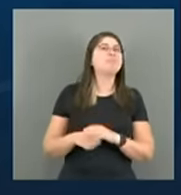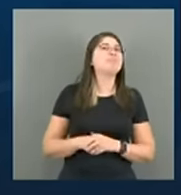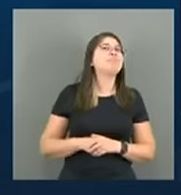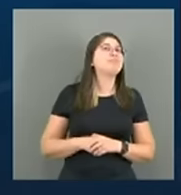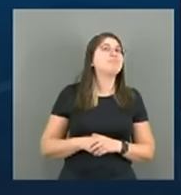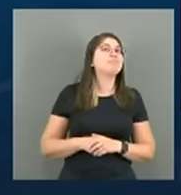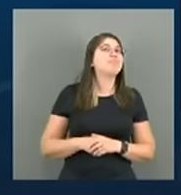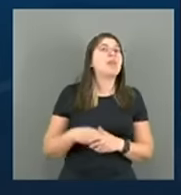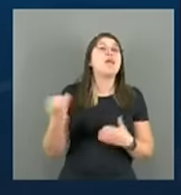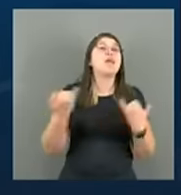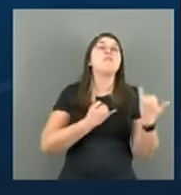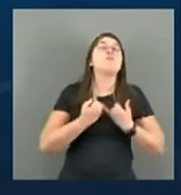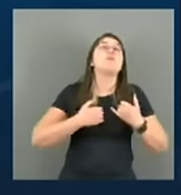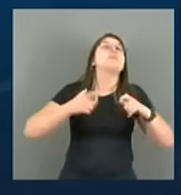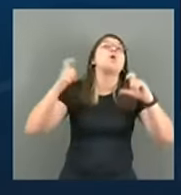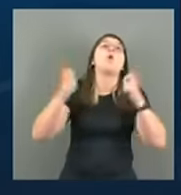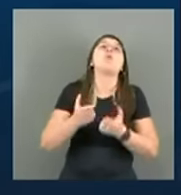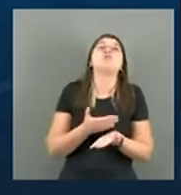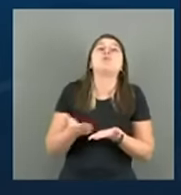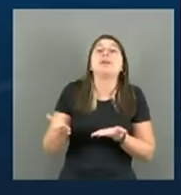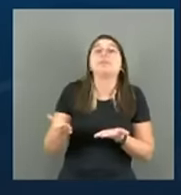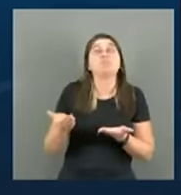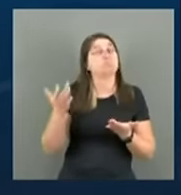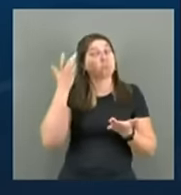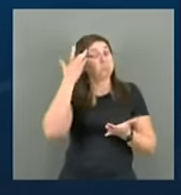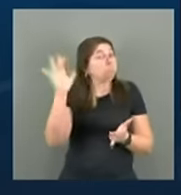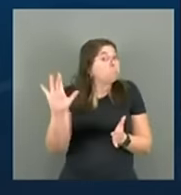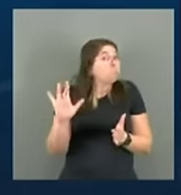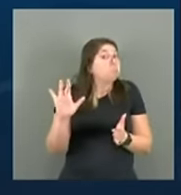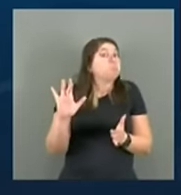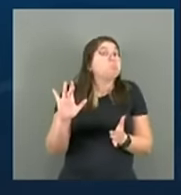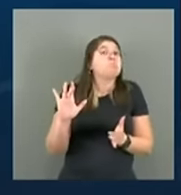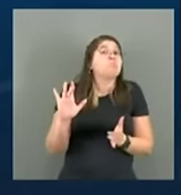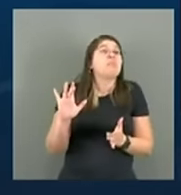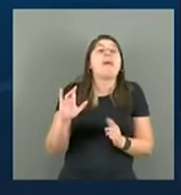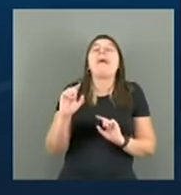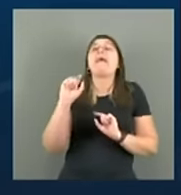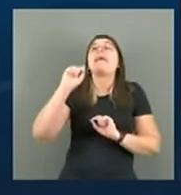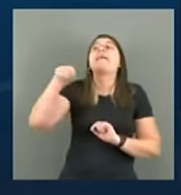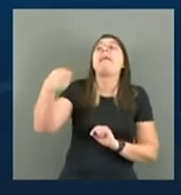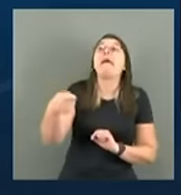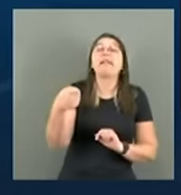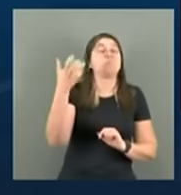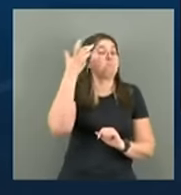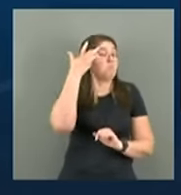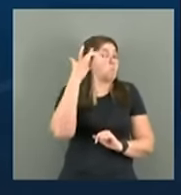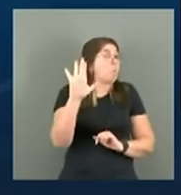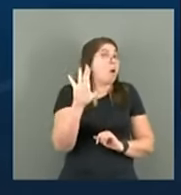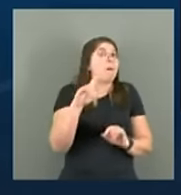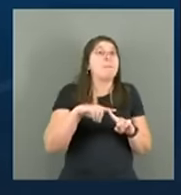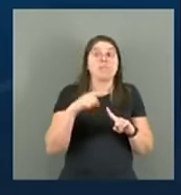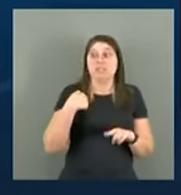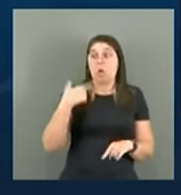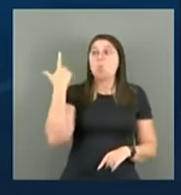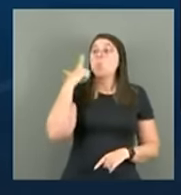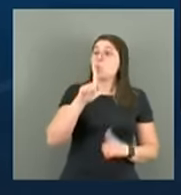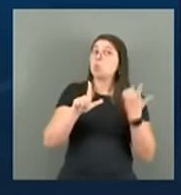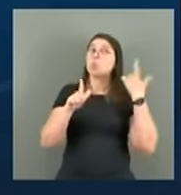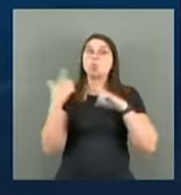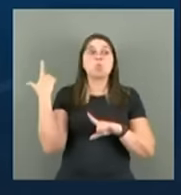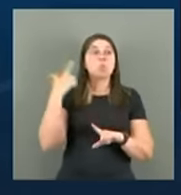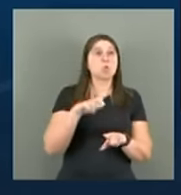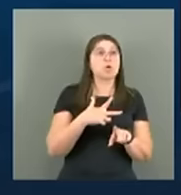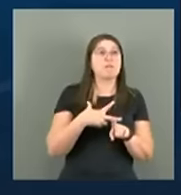onde veio a informação... Não sei. Quem estava fazendo também, não sei. Eu sei que eu ganhava.